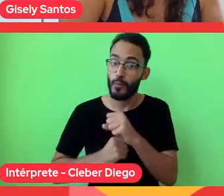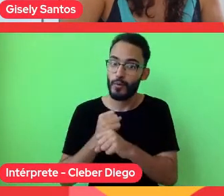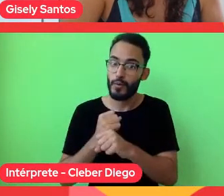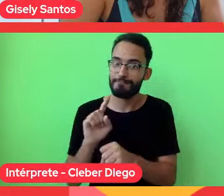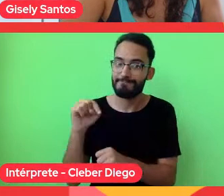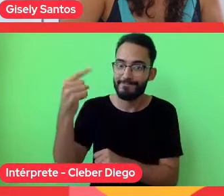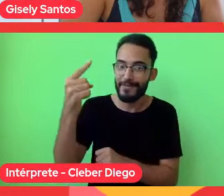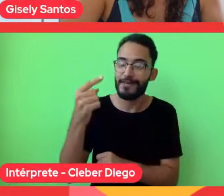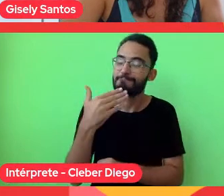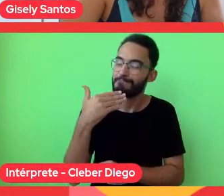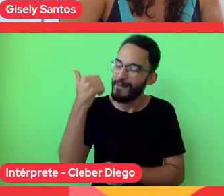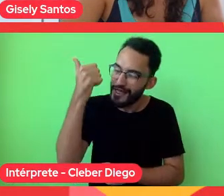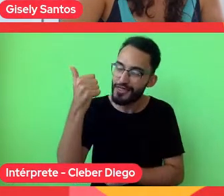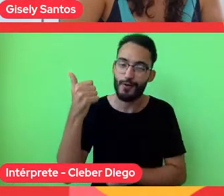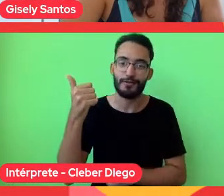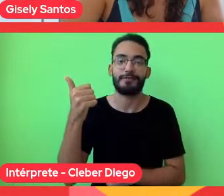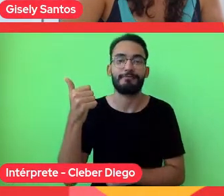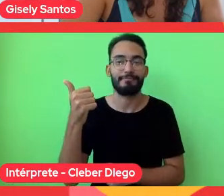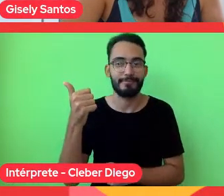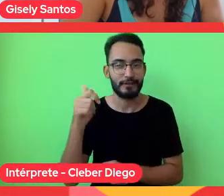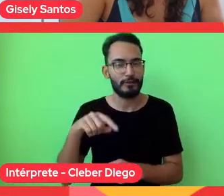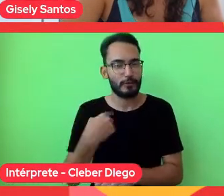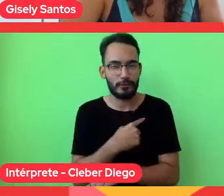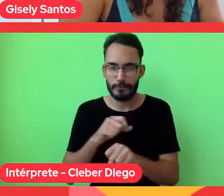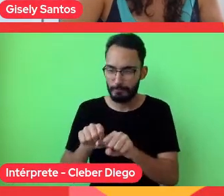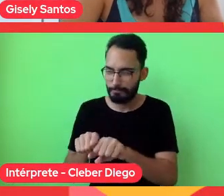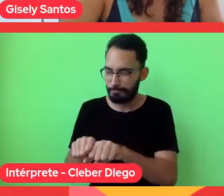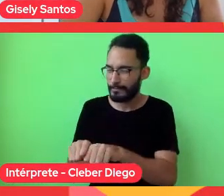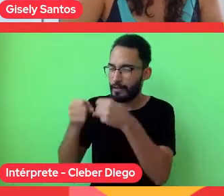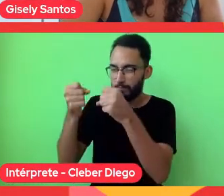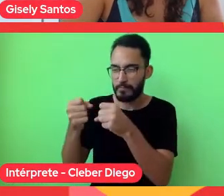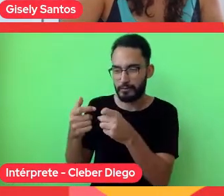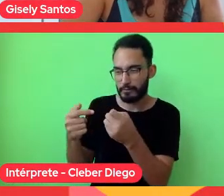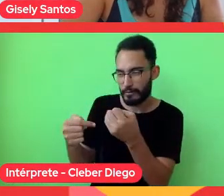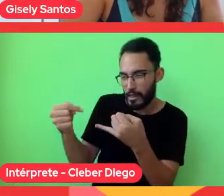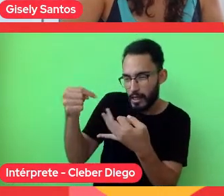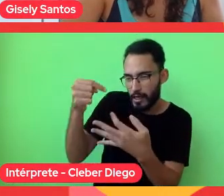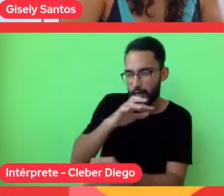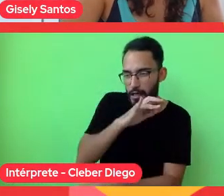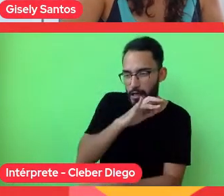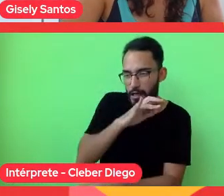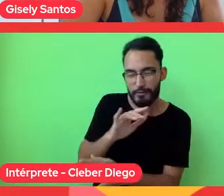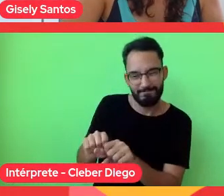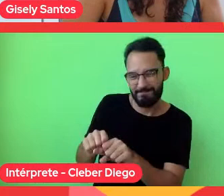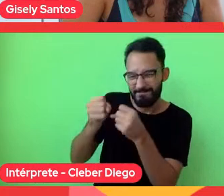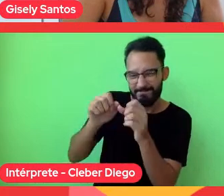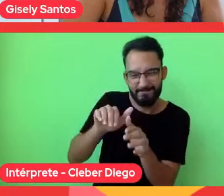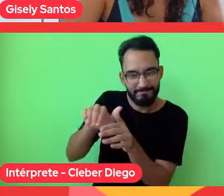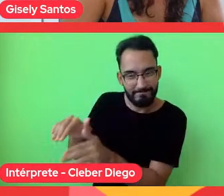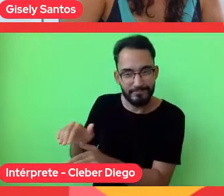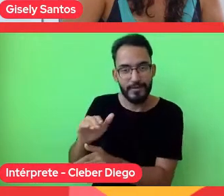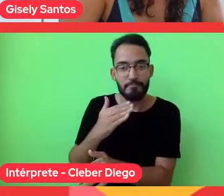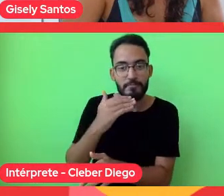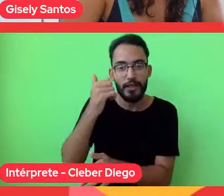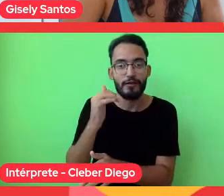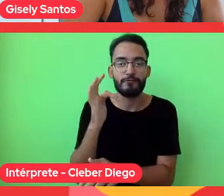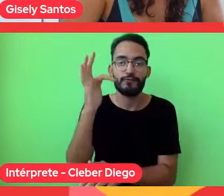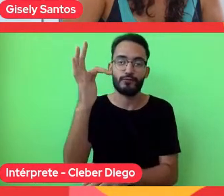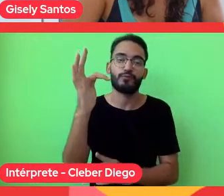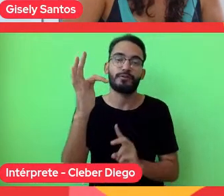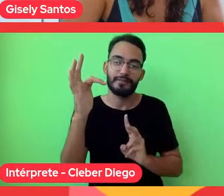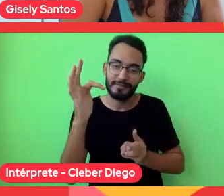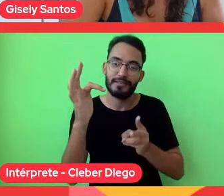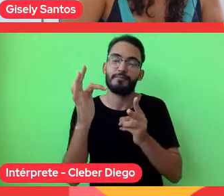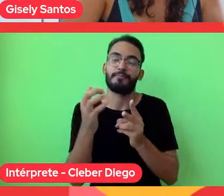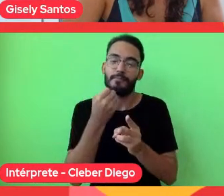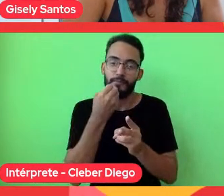ainda, que a gente esteja quebrando cada vez mais esses vieses e o futuro para onde a gente esteja caminhando